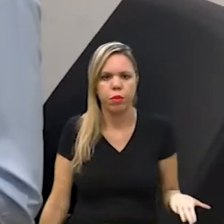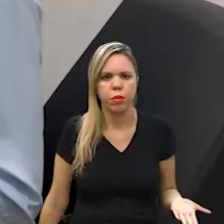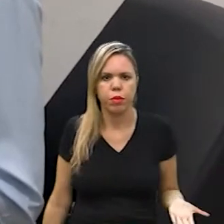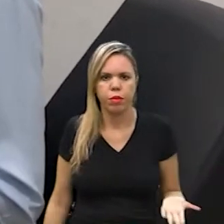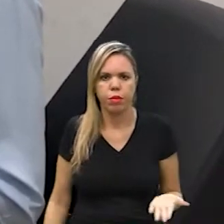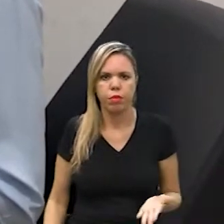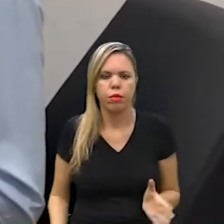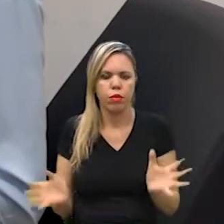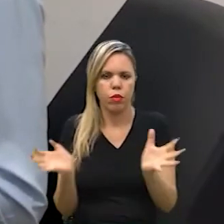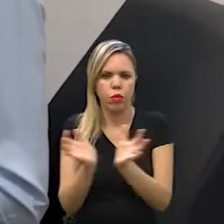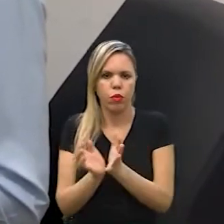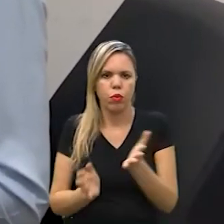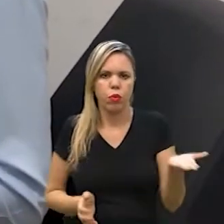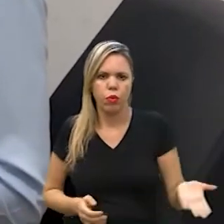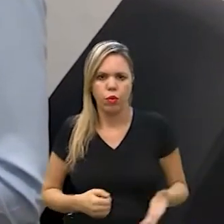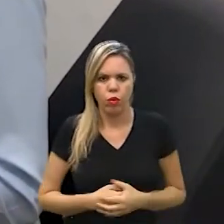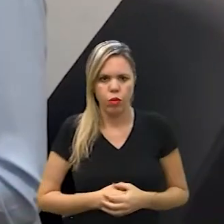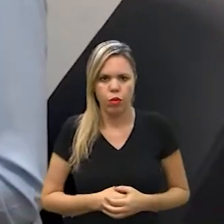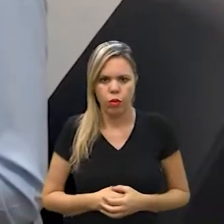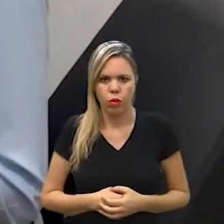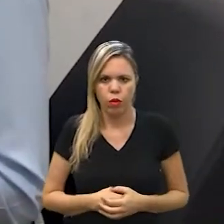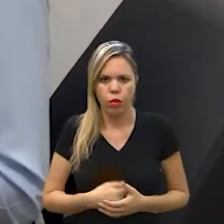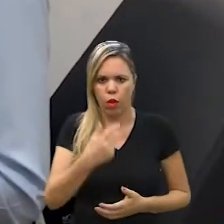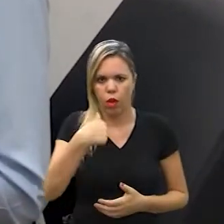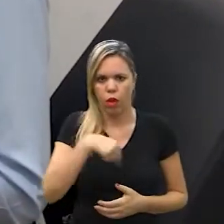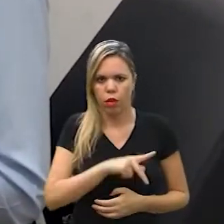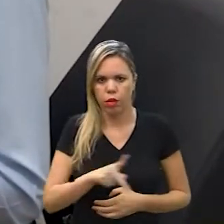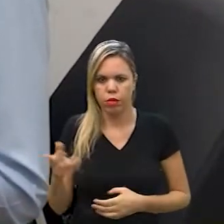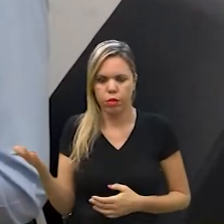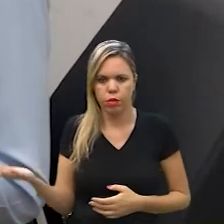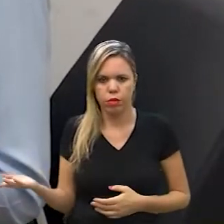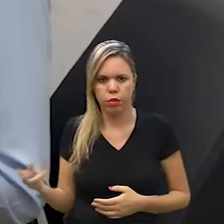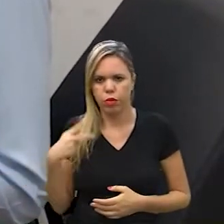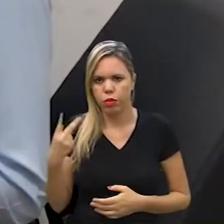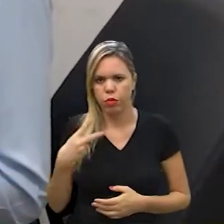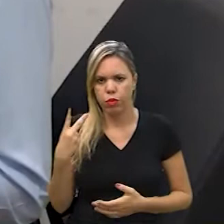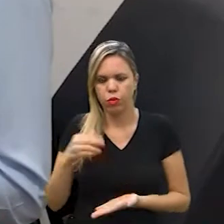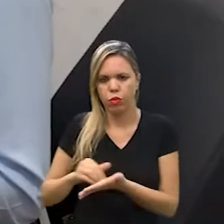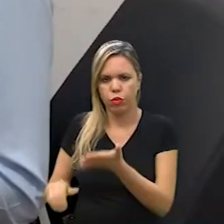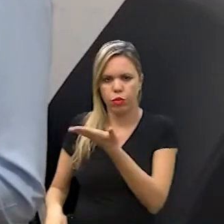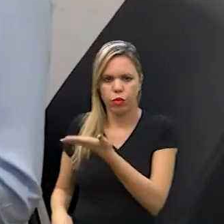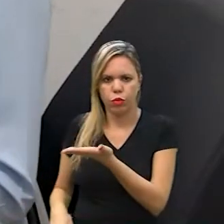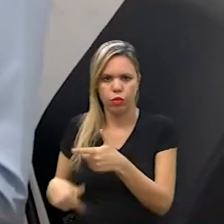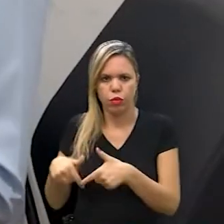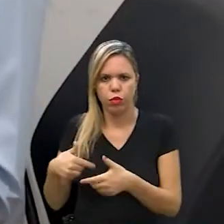mostra que a comissão, né, qual eu sou presidente e o